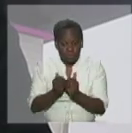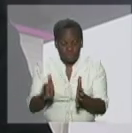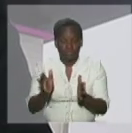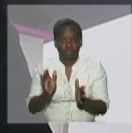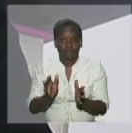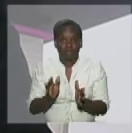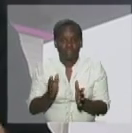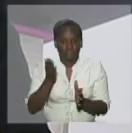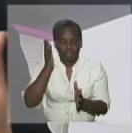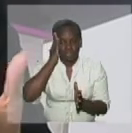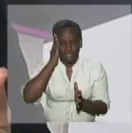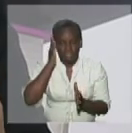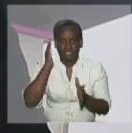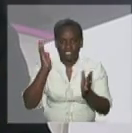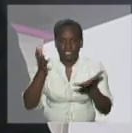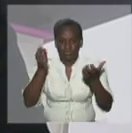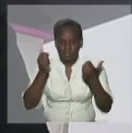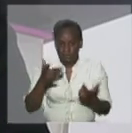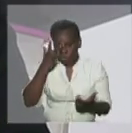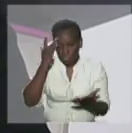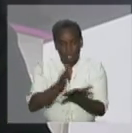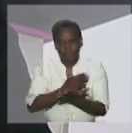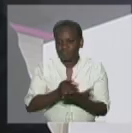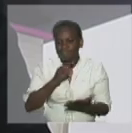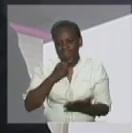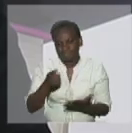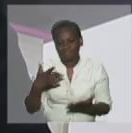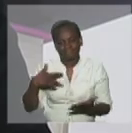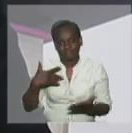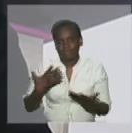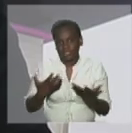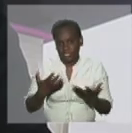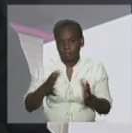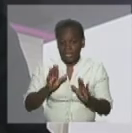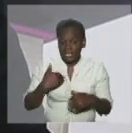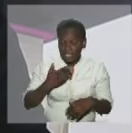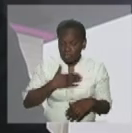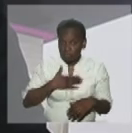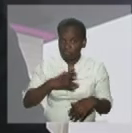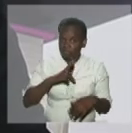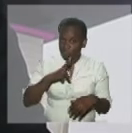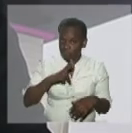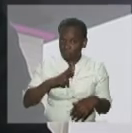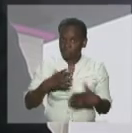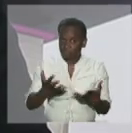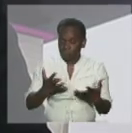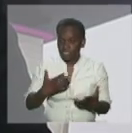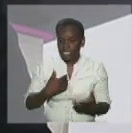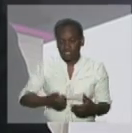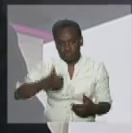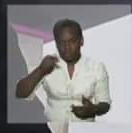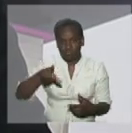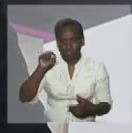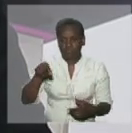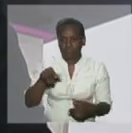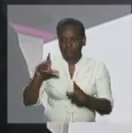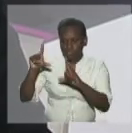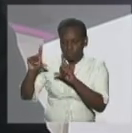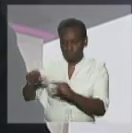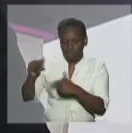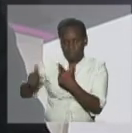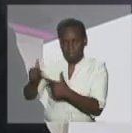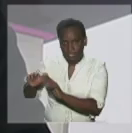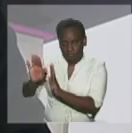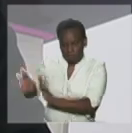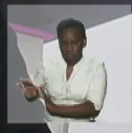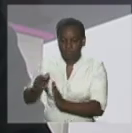né? Eu sei, como eu já falei, né? Tem pessoas que não têm essa possibilidade, mas eu particularmente eu preferi fazer assim,